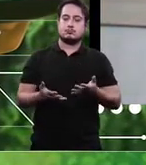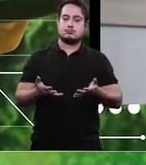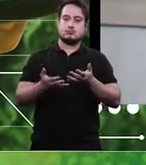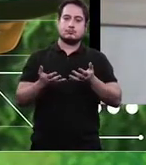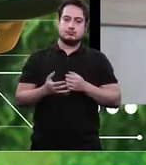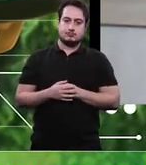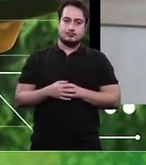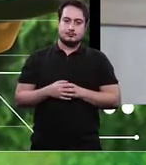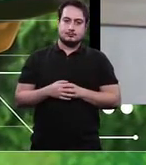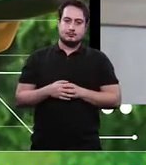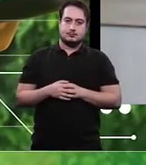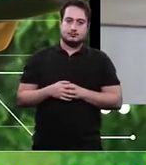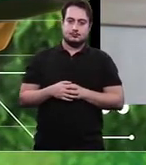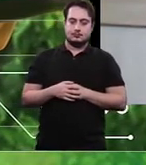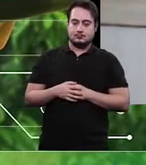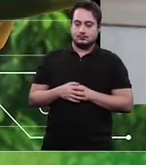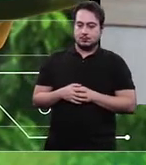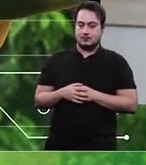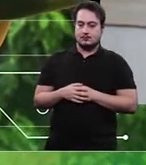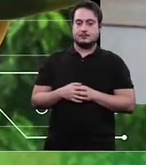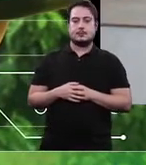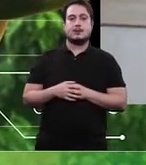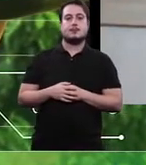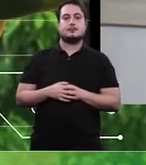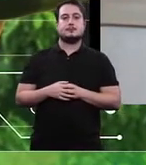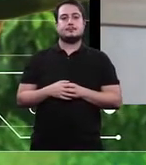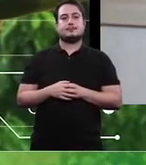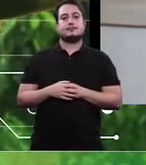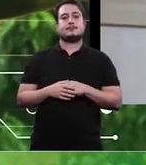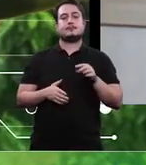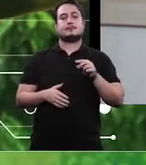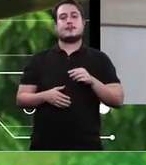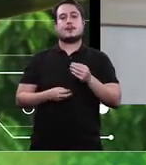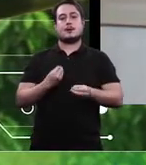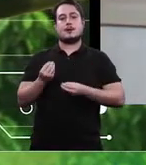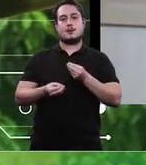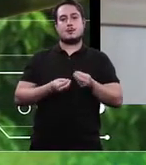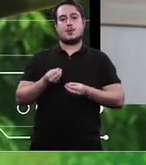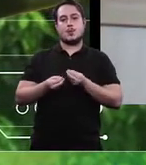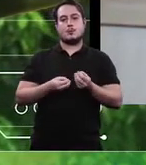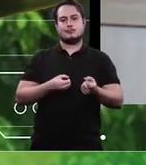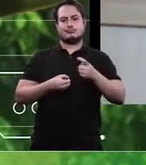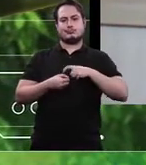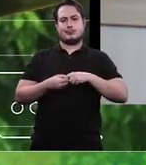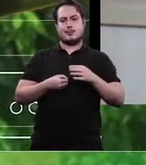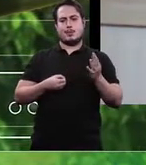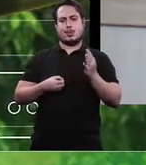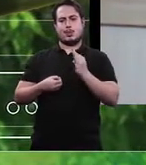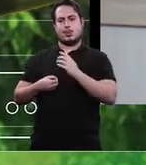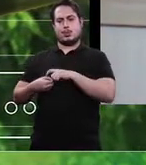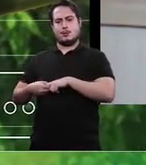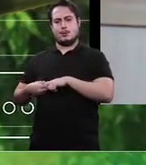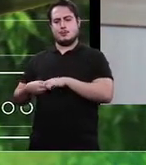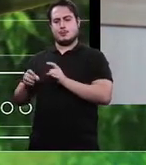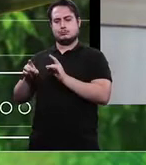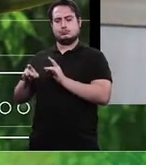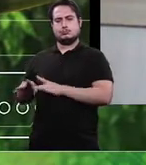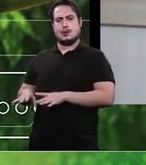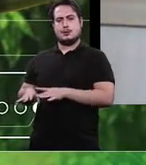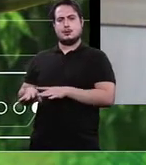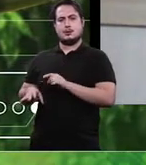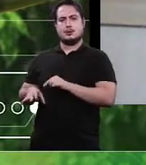sentido. E ele, a defesa foi dele, inclusive. Como assim nós vamos regredir ou vamos deixar